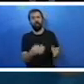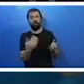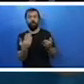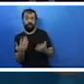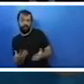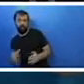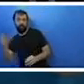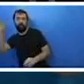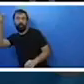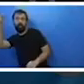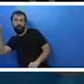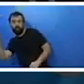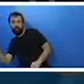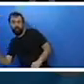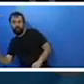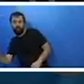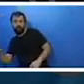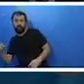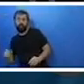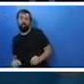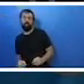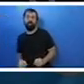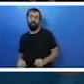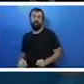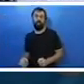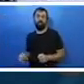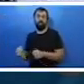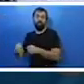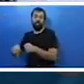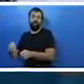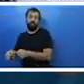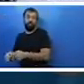relacionei, não marquei X.